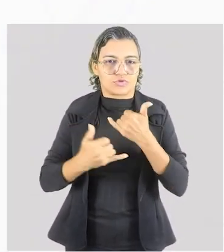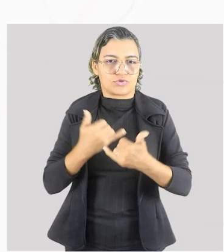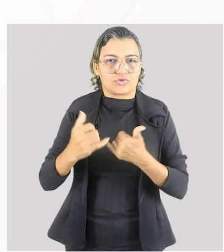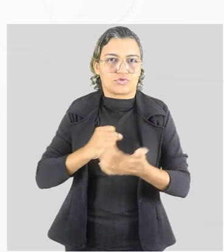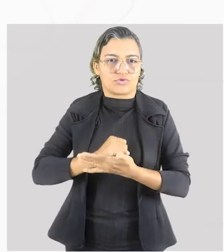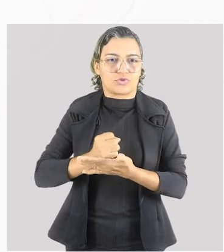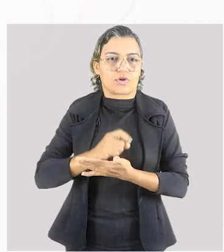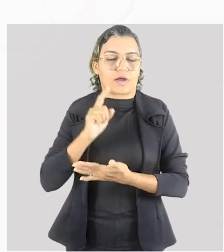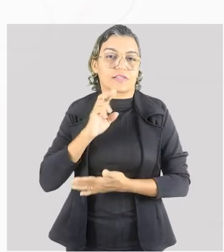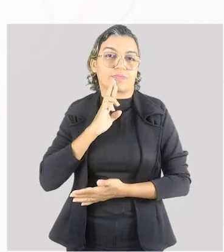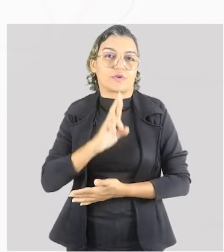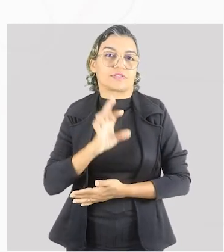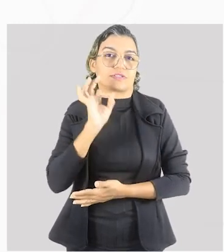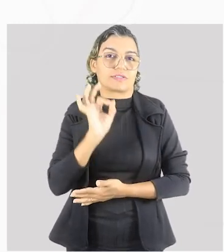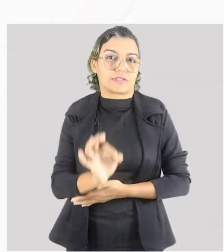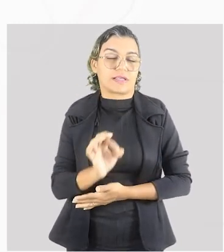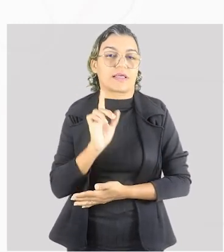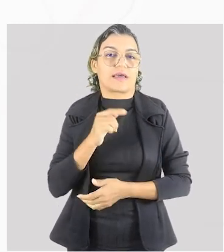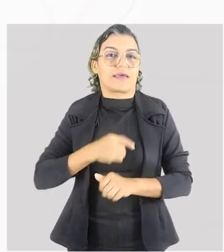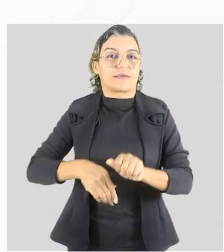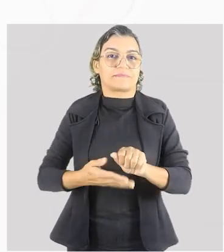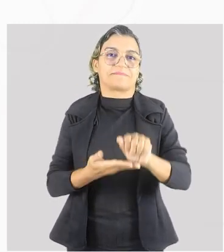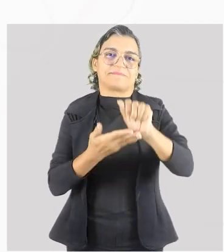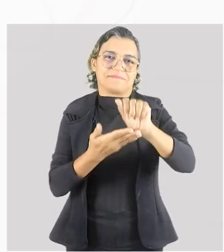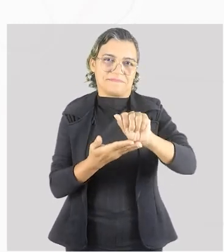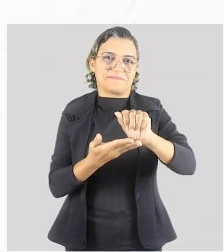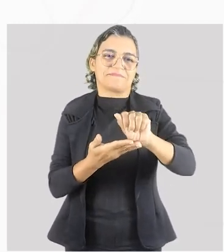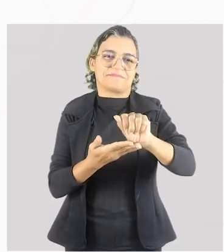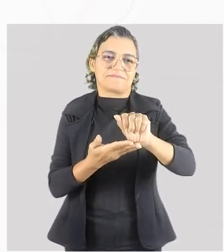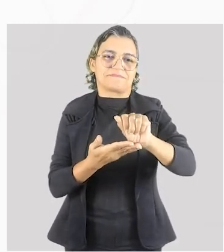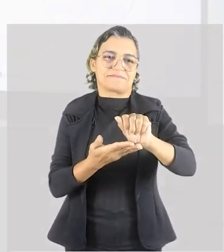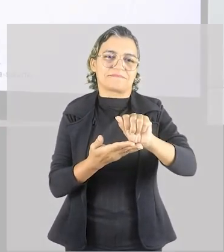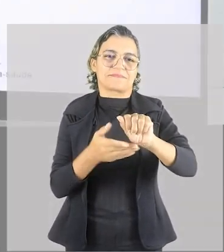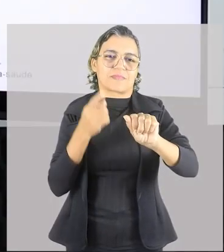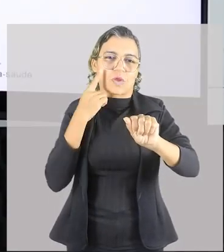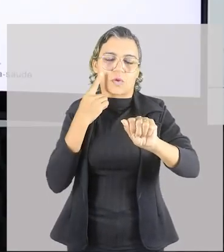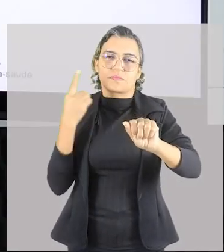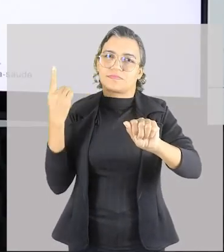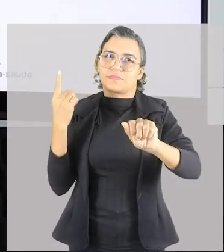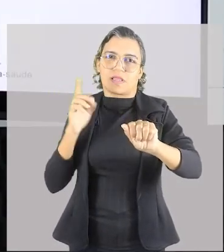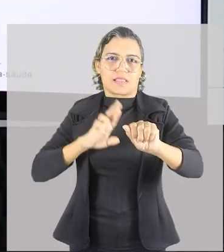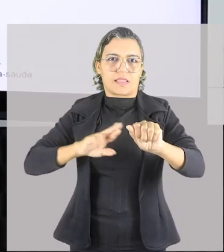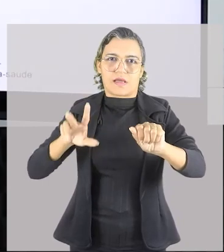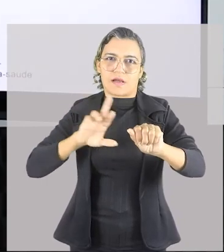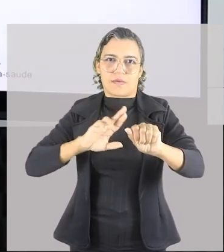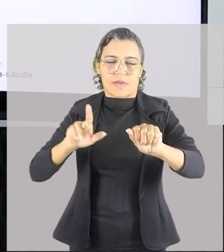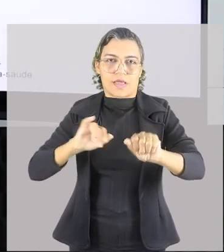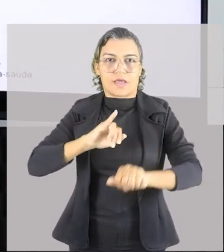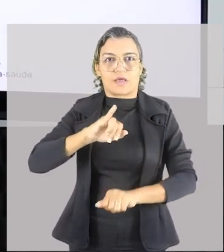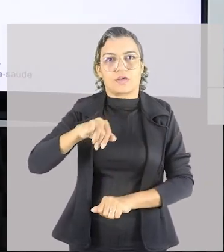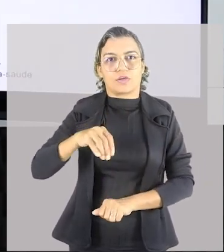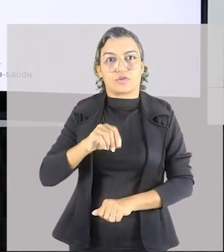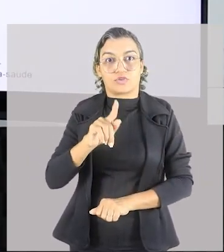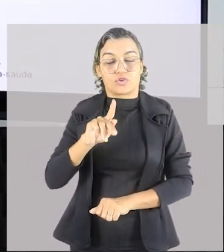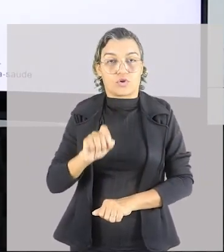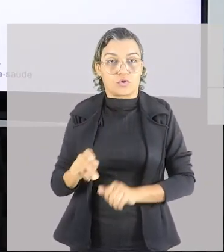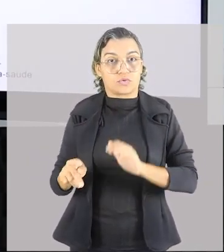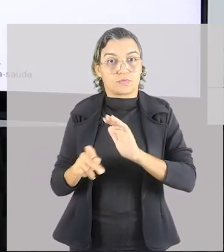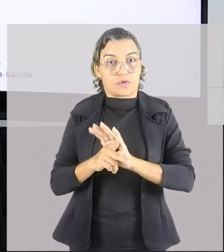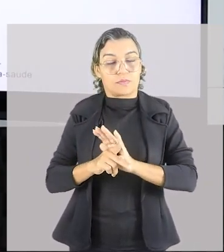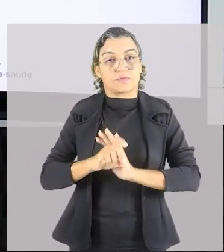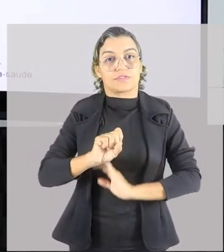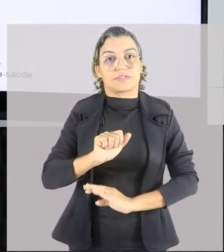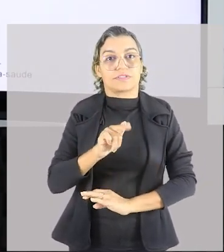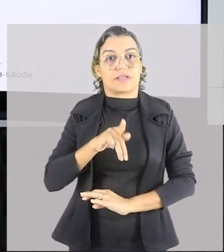quê? Letra A. Pega-pega e amarelinha não são considerados jogos de salão, eles são considerados jogos